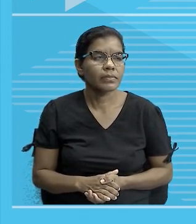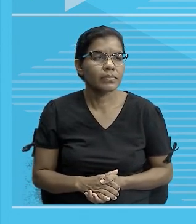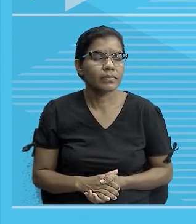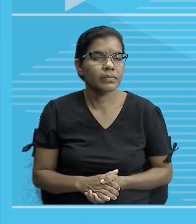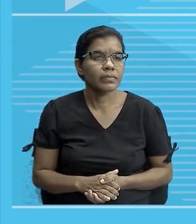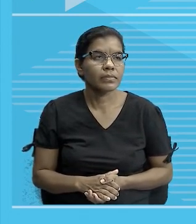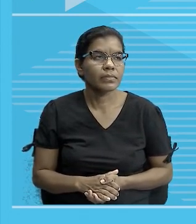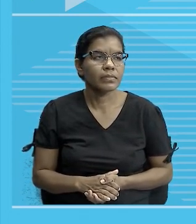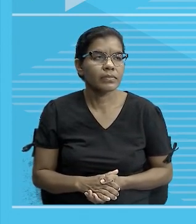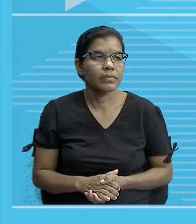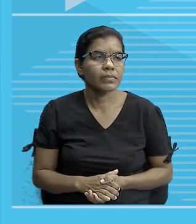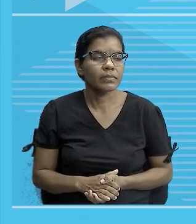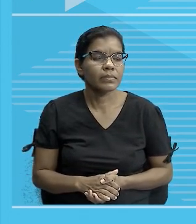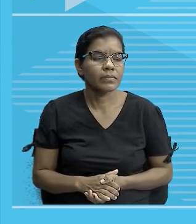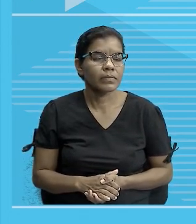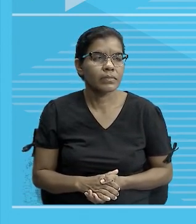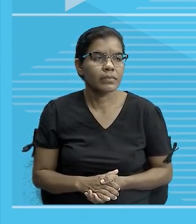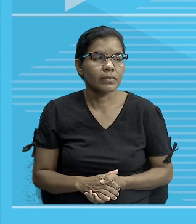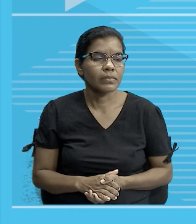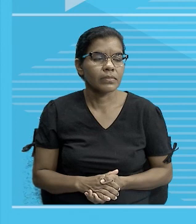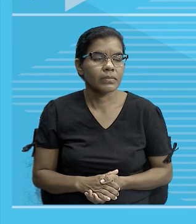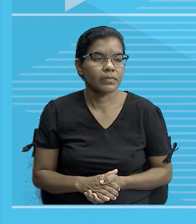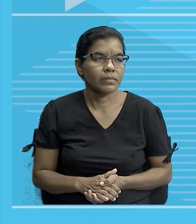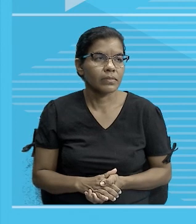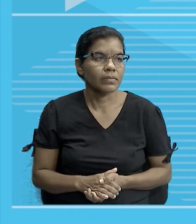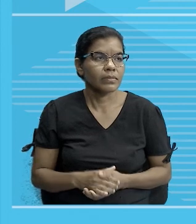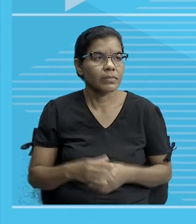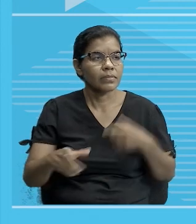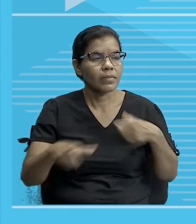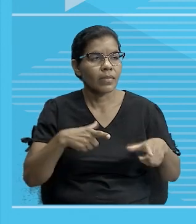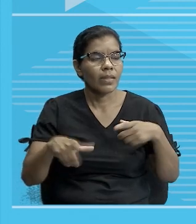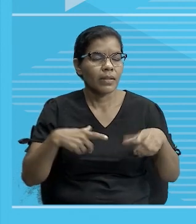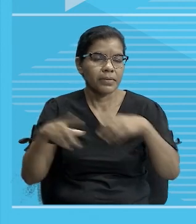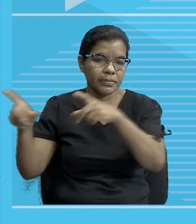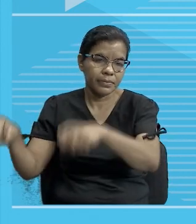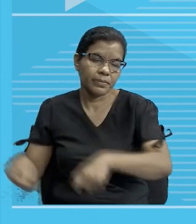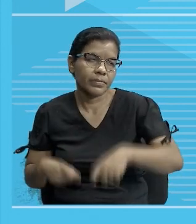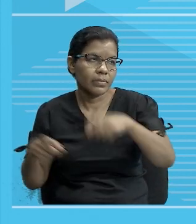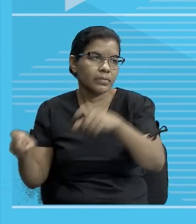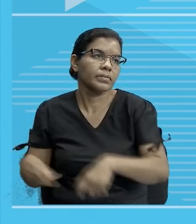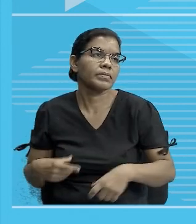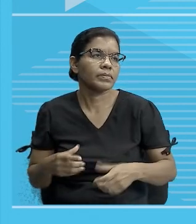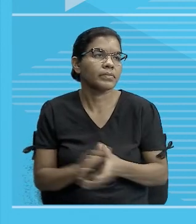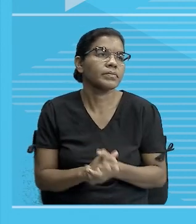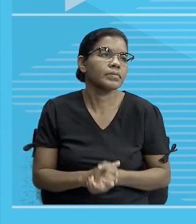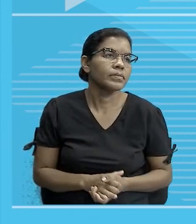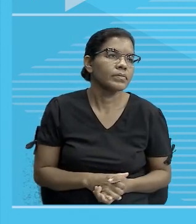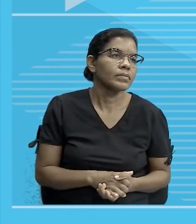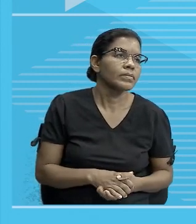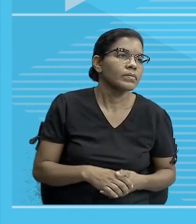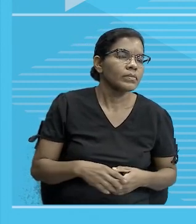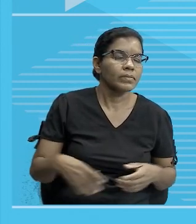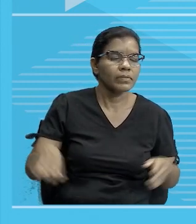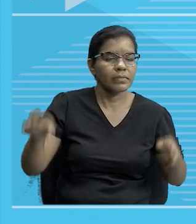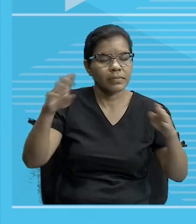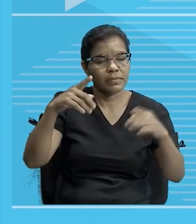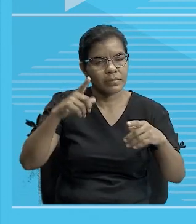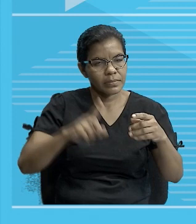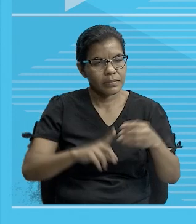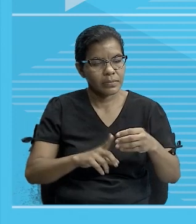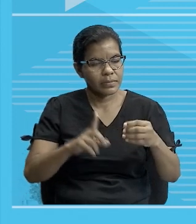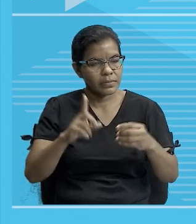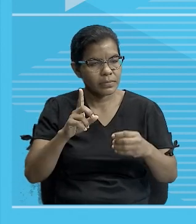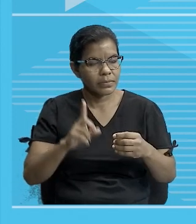Então, aqui está um trabalhador do campo. Aqui está um membro da igreja, um membro